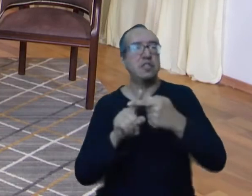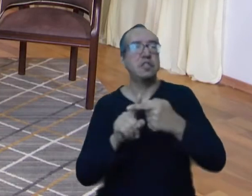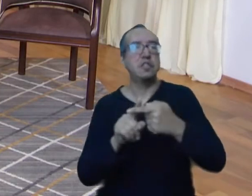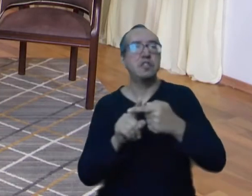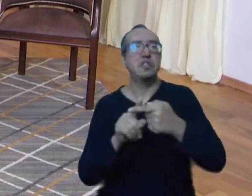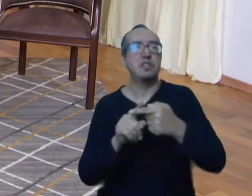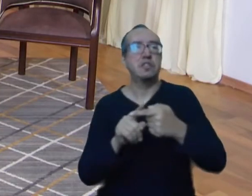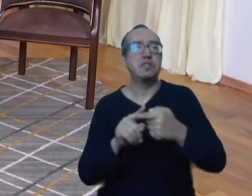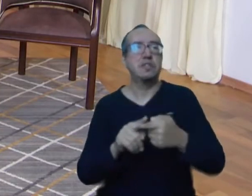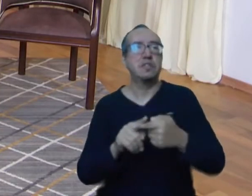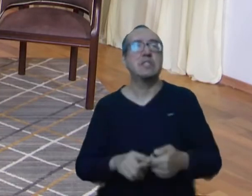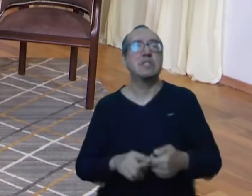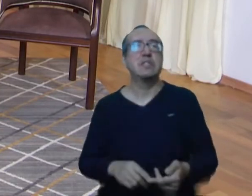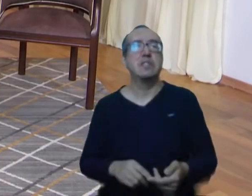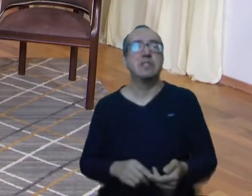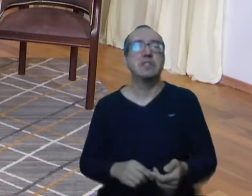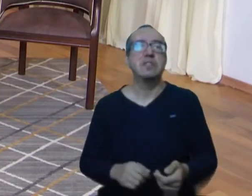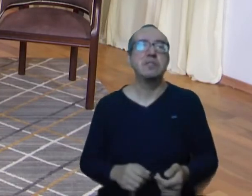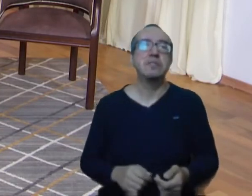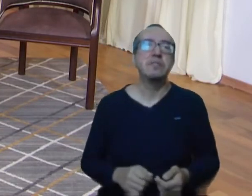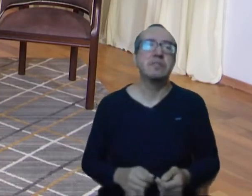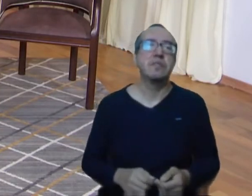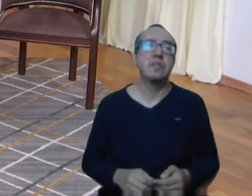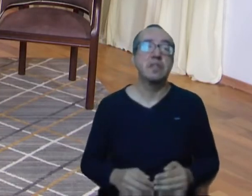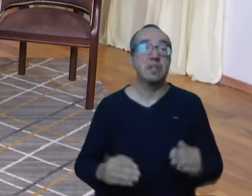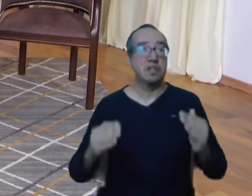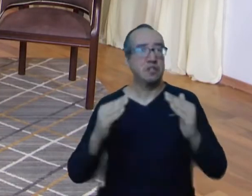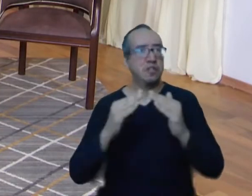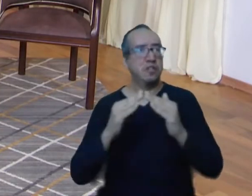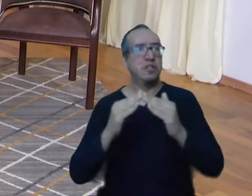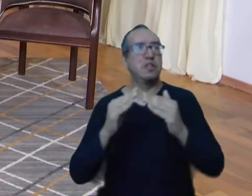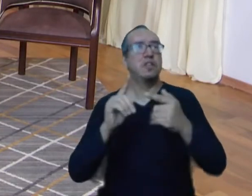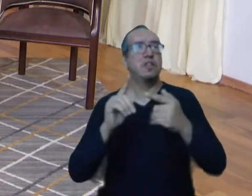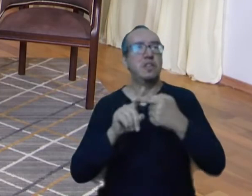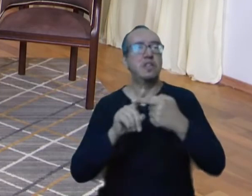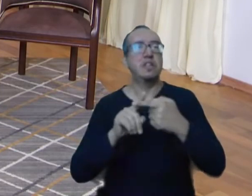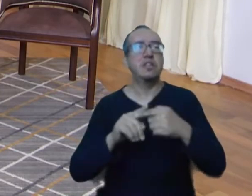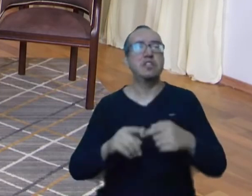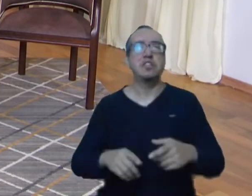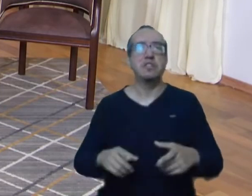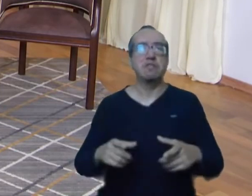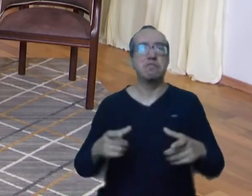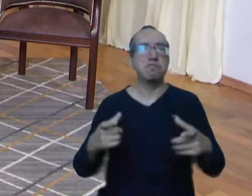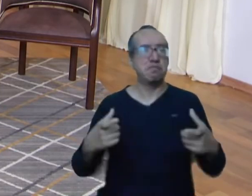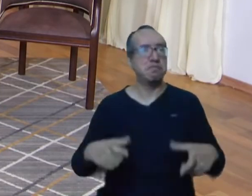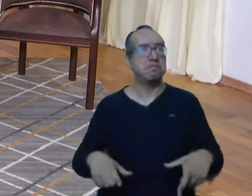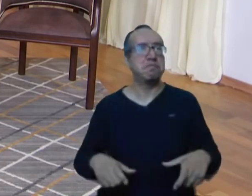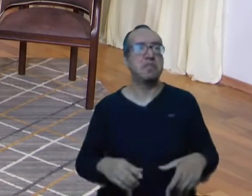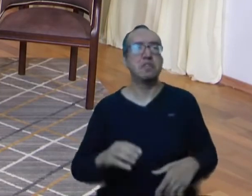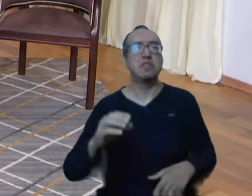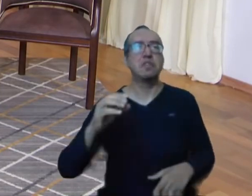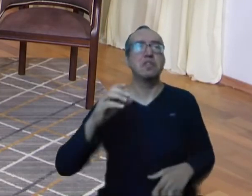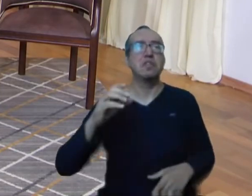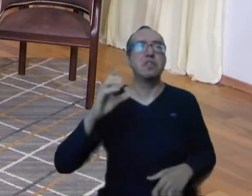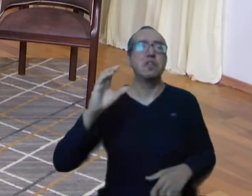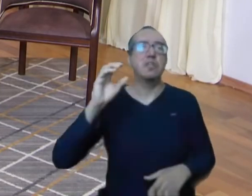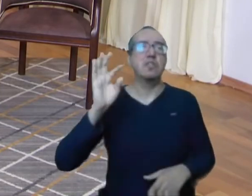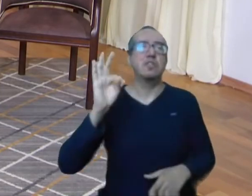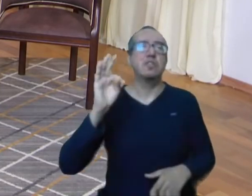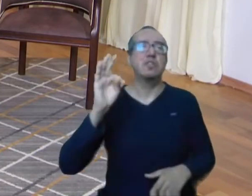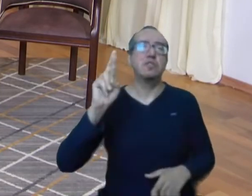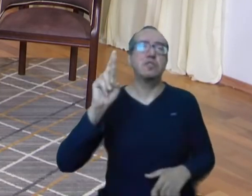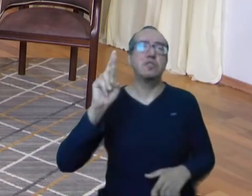ser cumprido na igreja em Troade. Quando o jovem cai, a igreja imediatamente desce. E